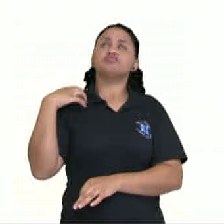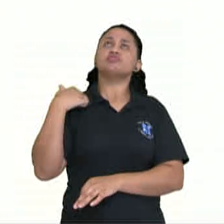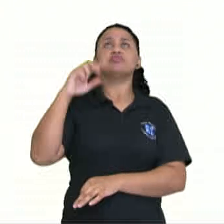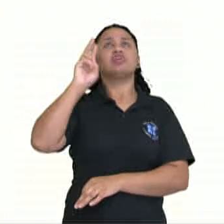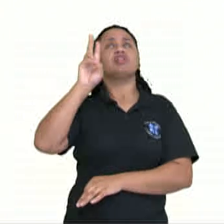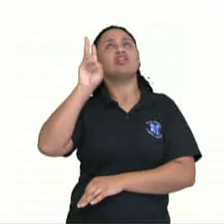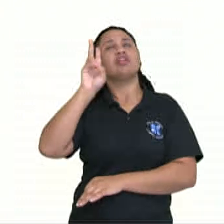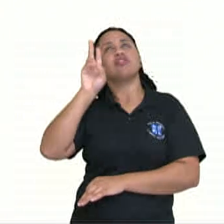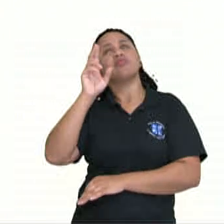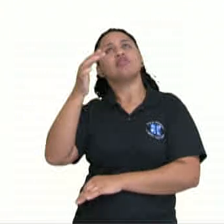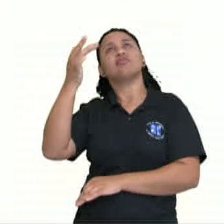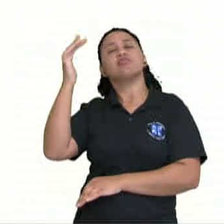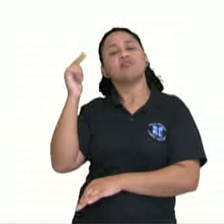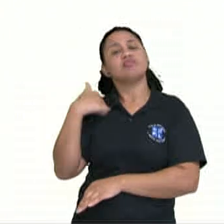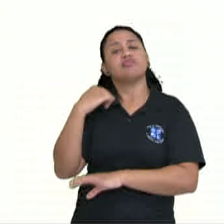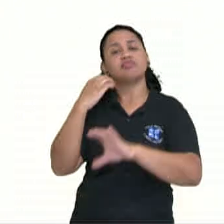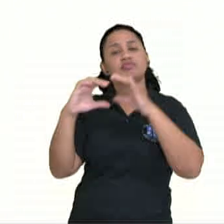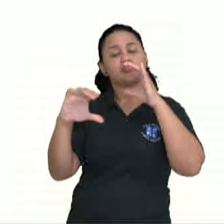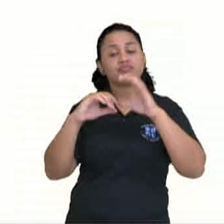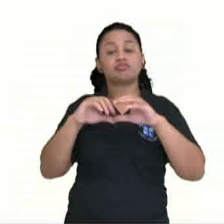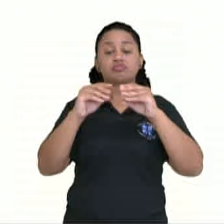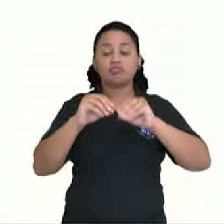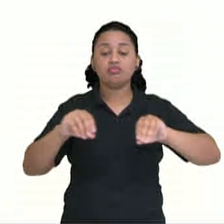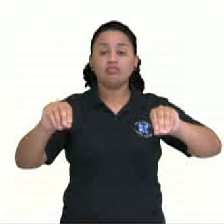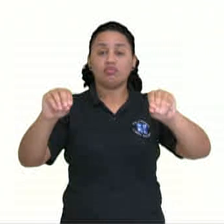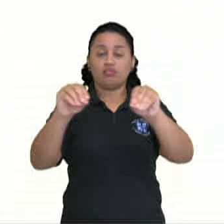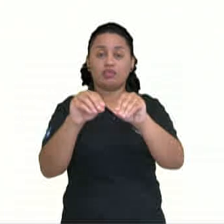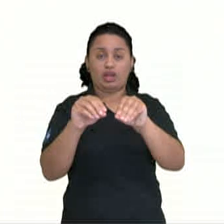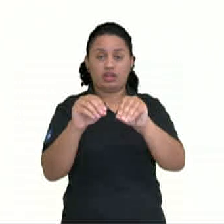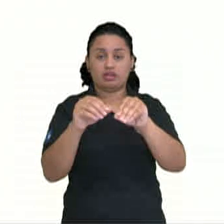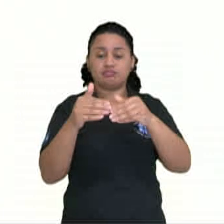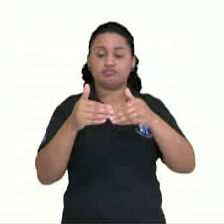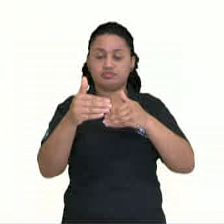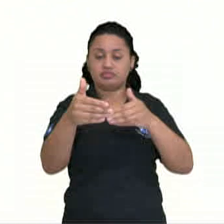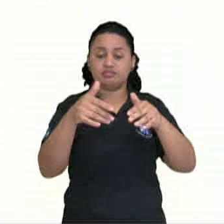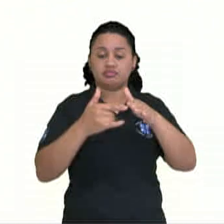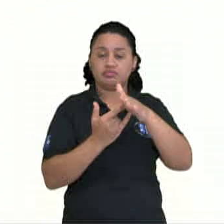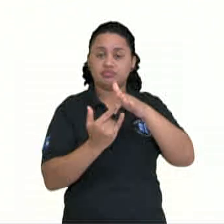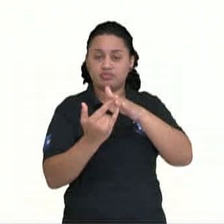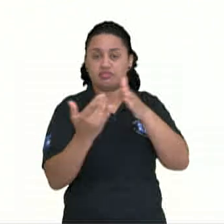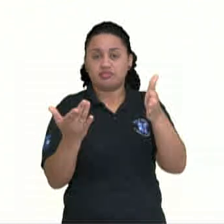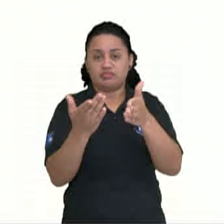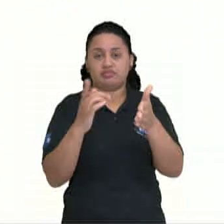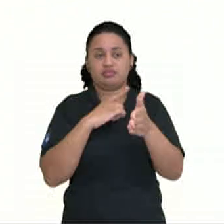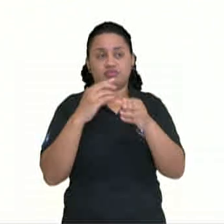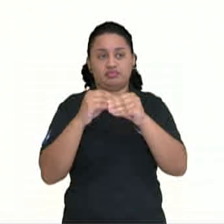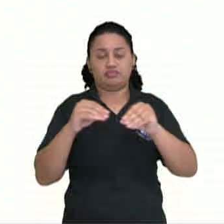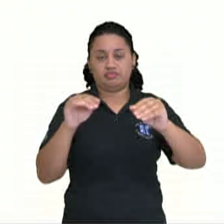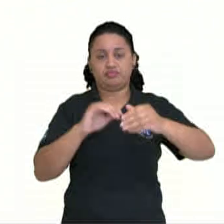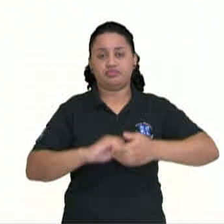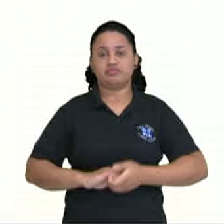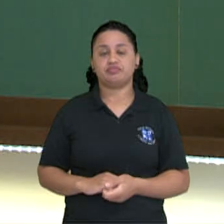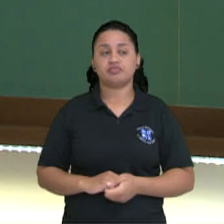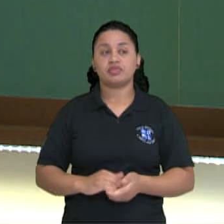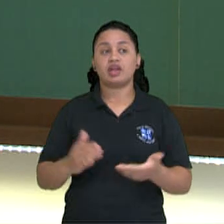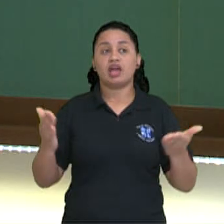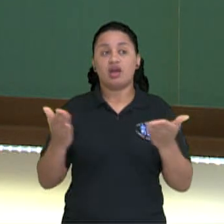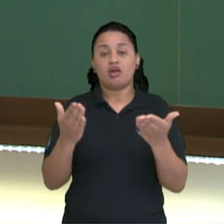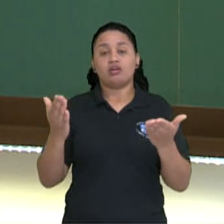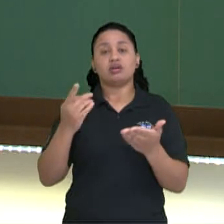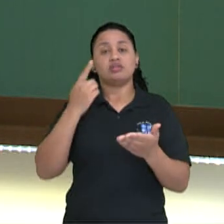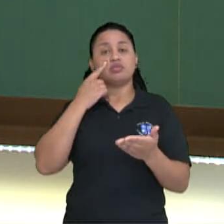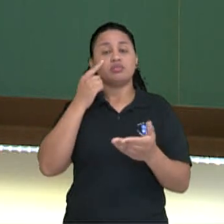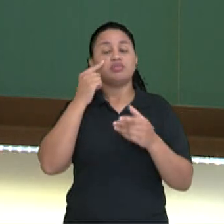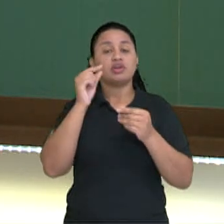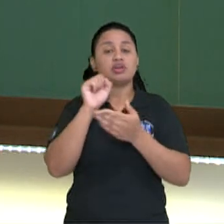se estendeu muito alva em frente ao trapiche. Agora, vamos ler aqui e acompanhar